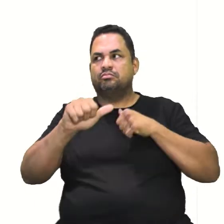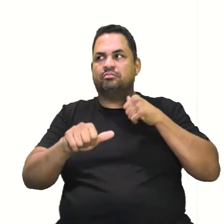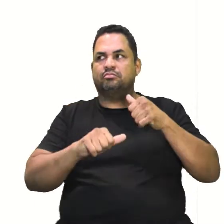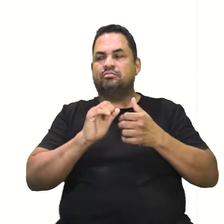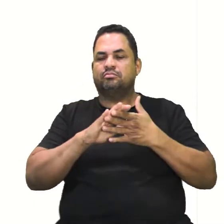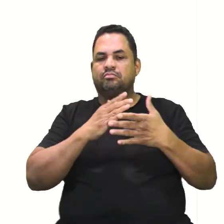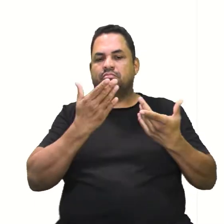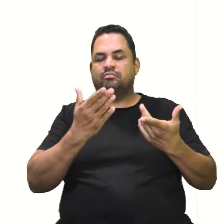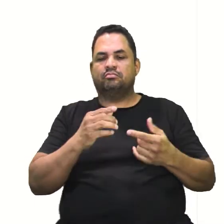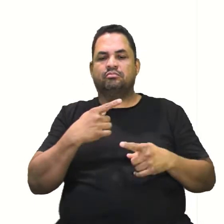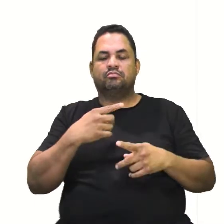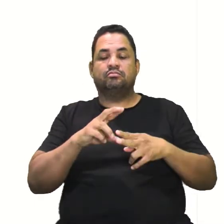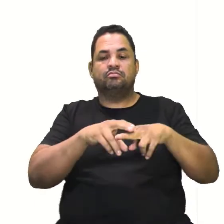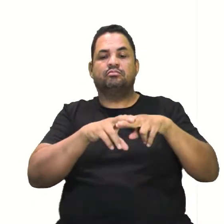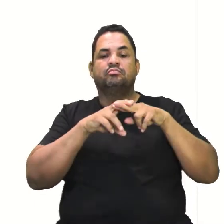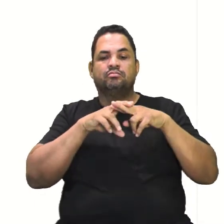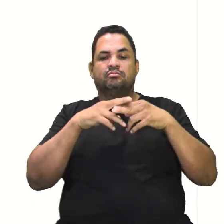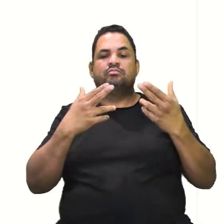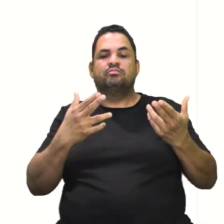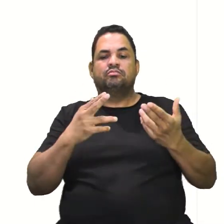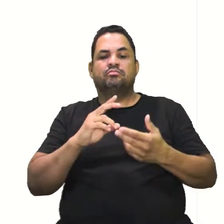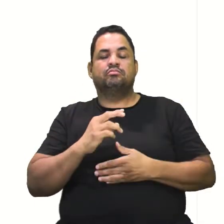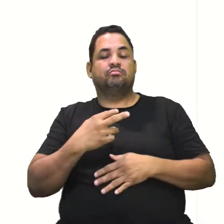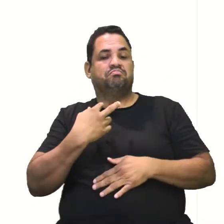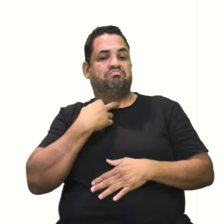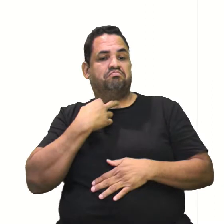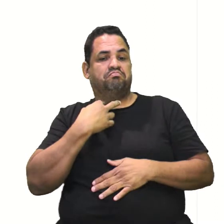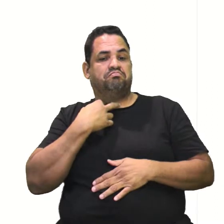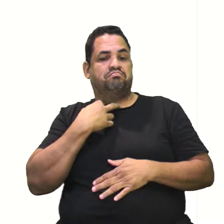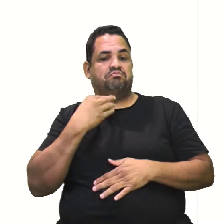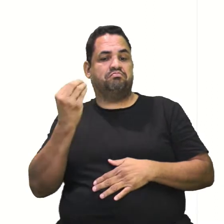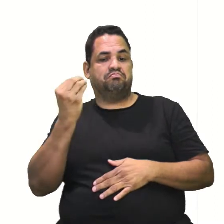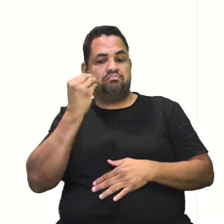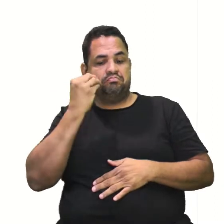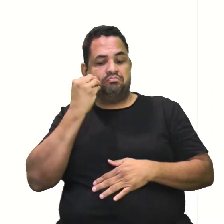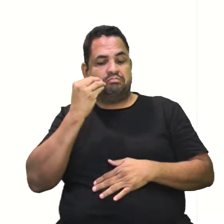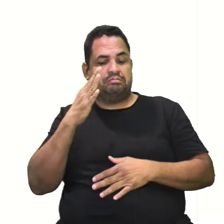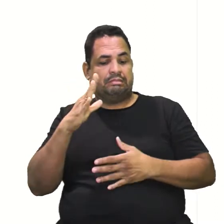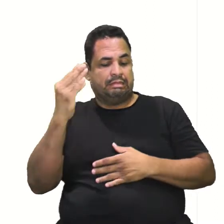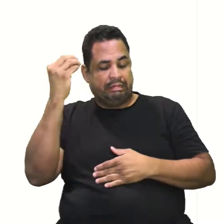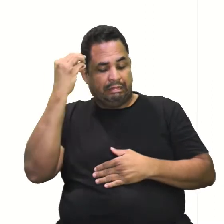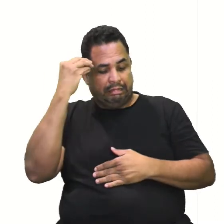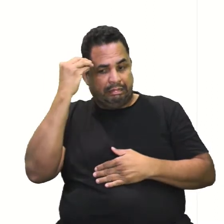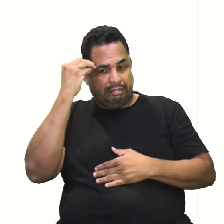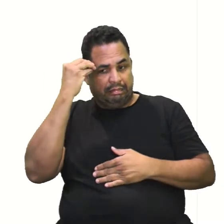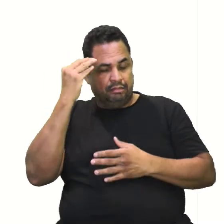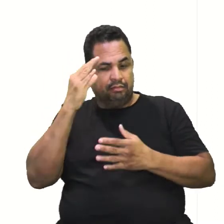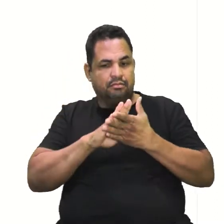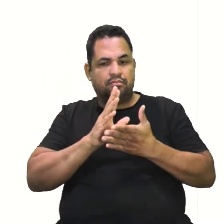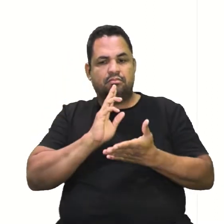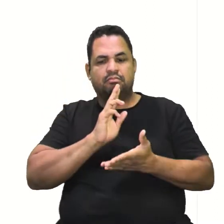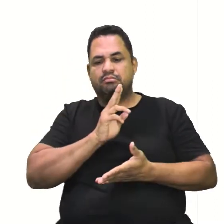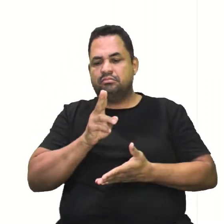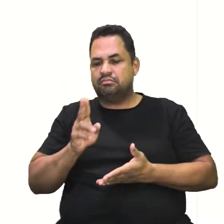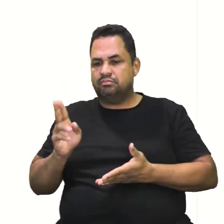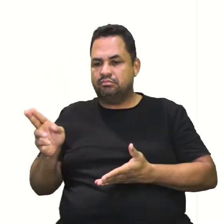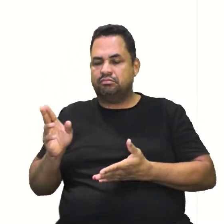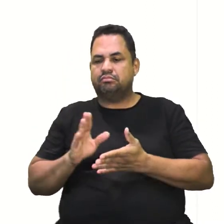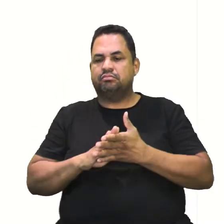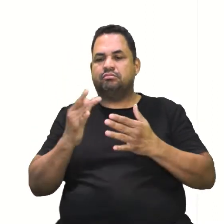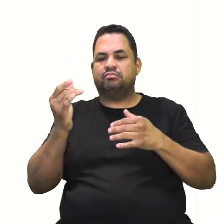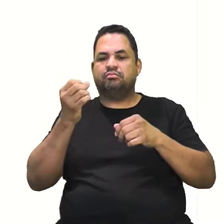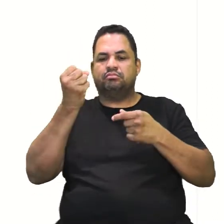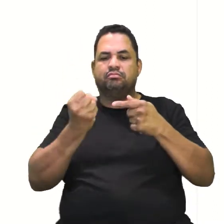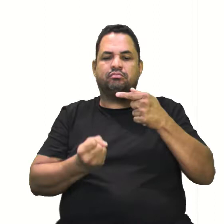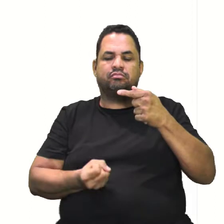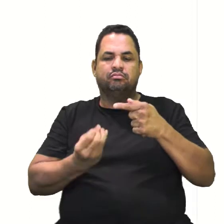de lugar. Por isso que vocês não podem tentar decorar uma sequência de fórmulas. Você tem que